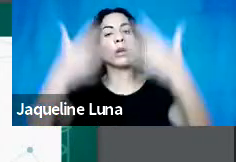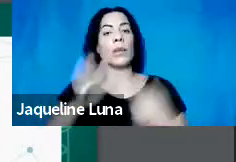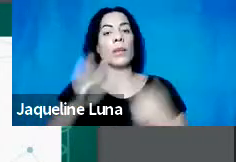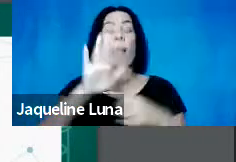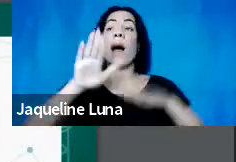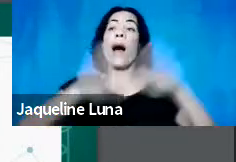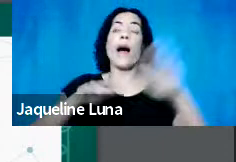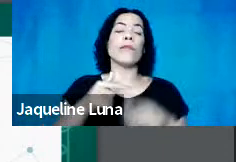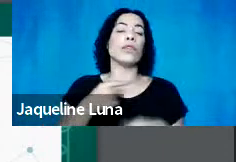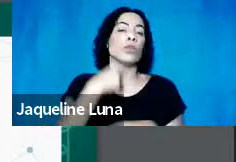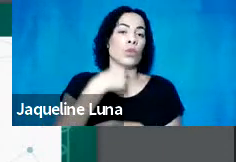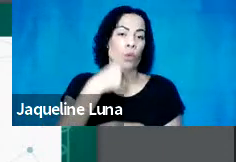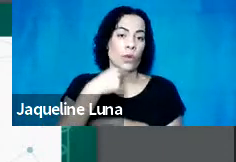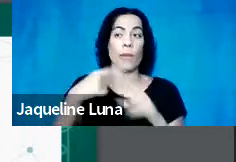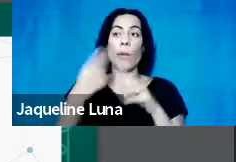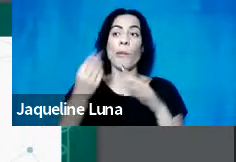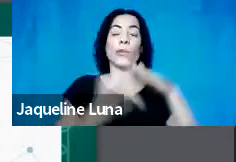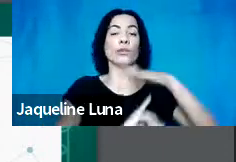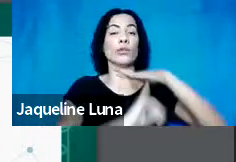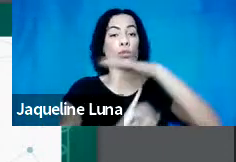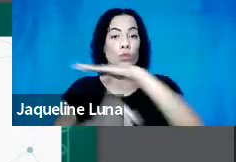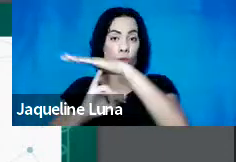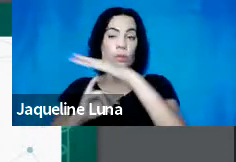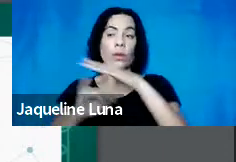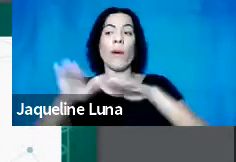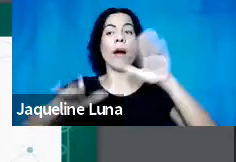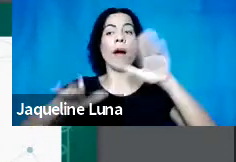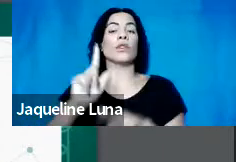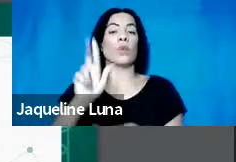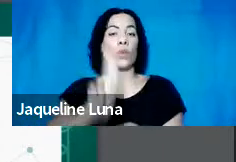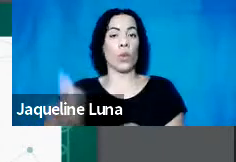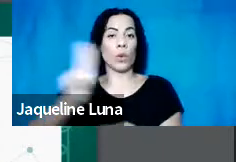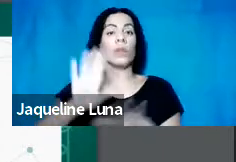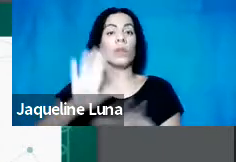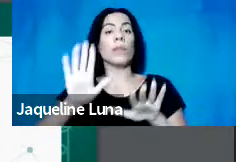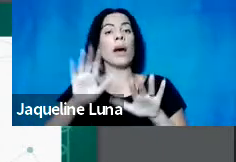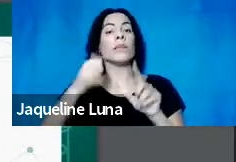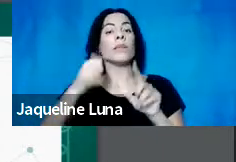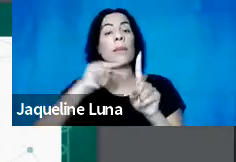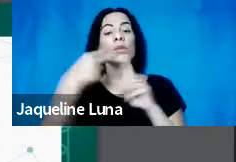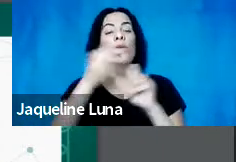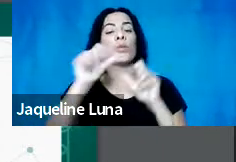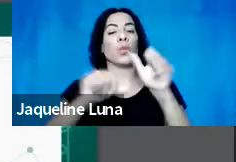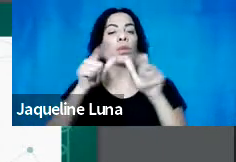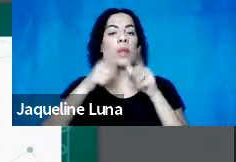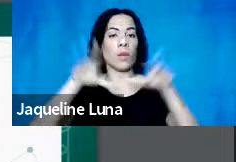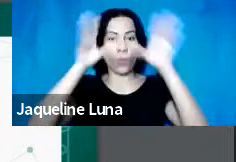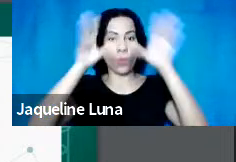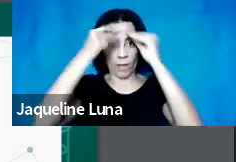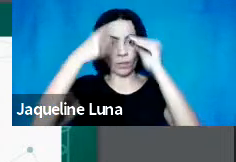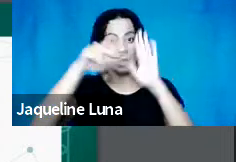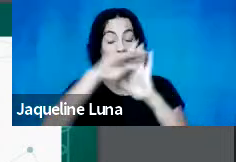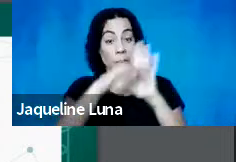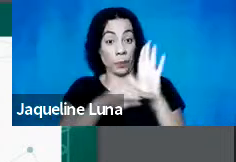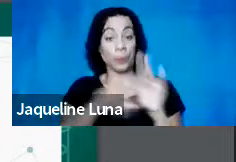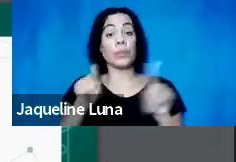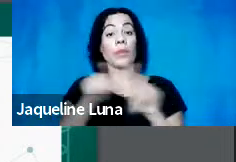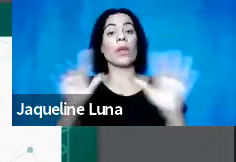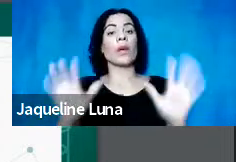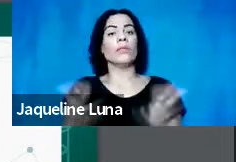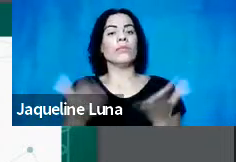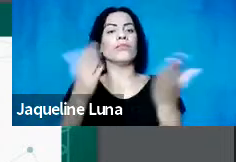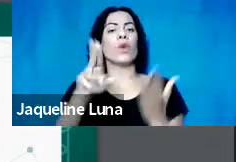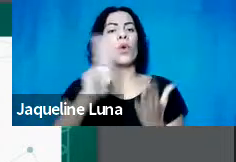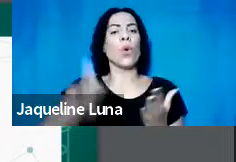trabalham com essa lógica, mas é uma perspectiva de linguagem do programa. É, estimulamos o uso de imagens de apoio,